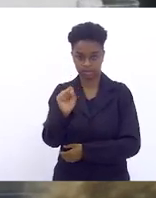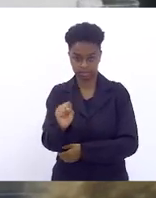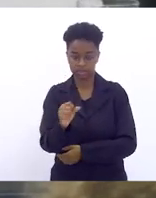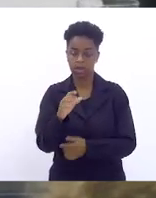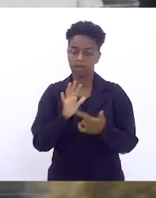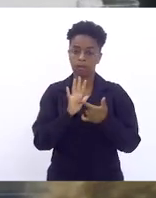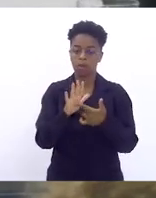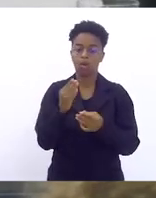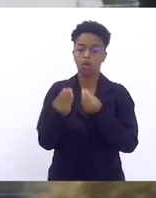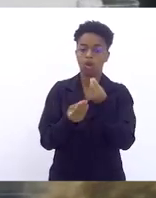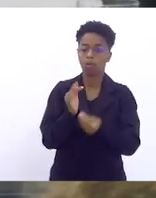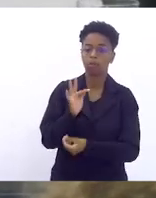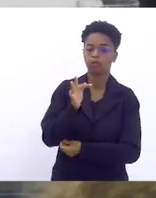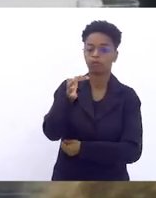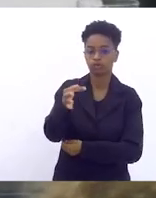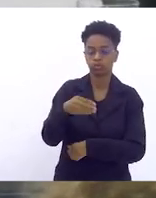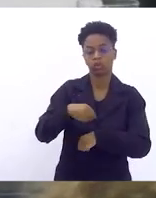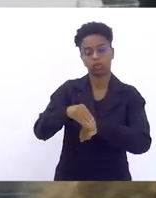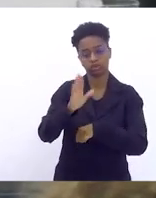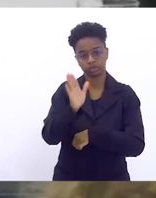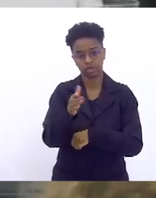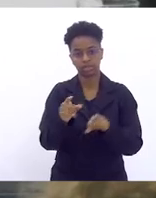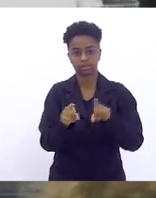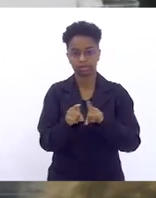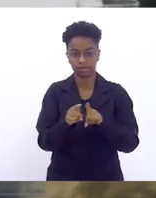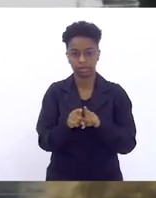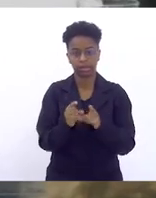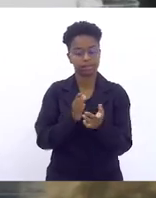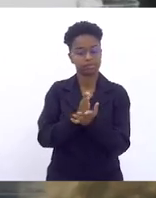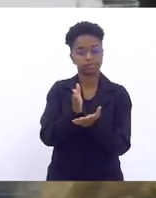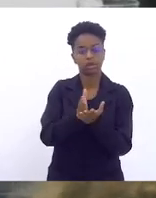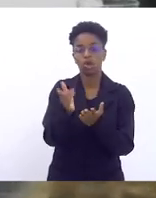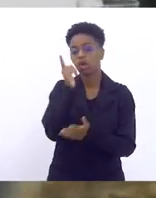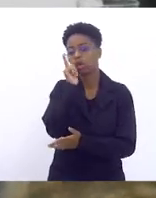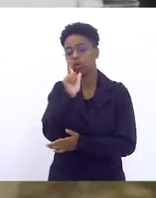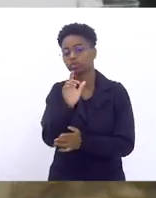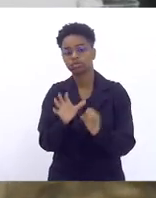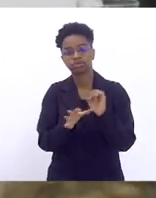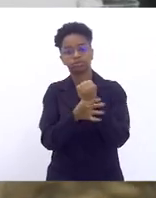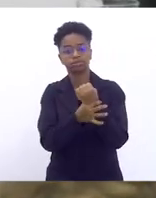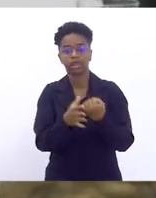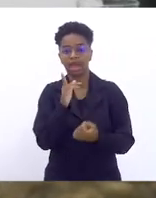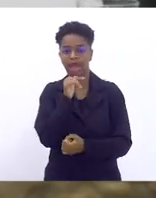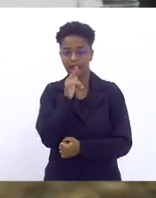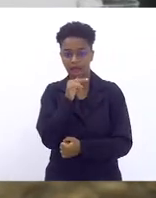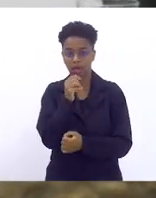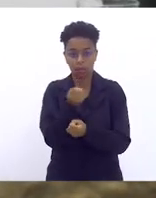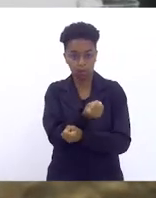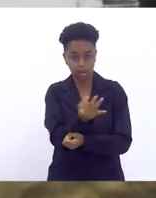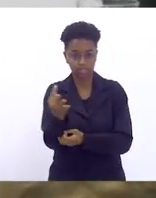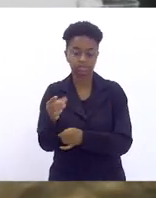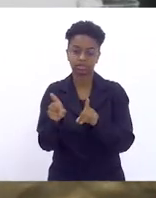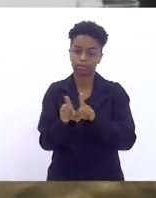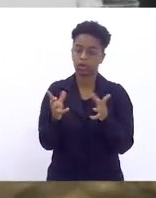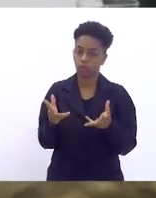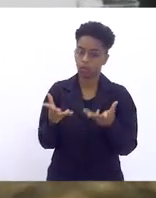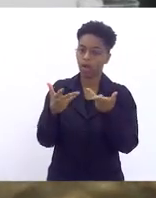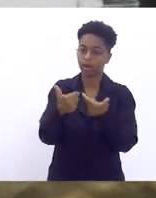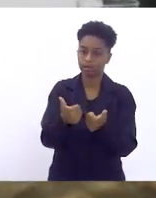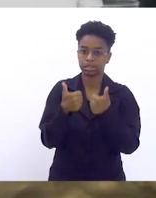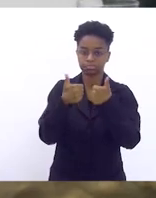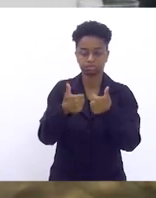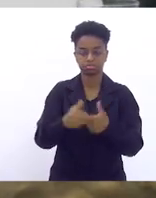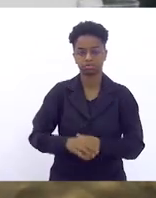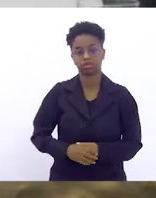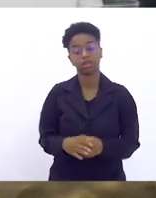já mencionamos e as diretivas é garantir acesso à água em quantidade e qualidade suficiente